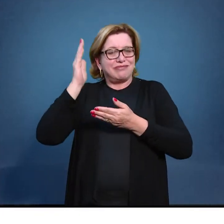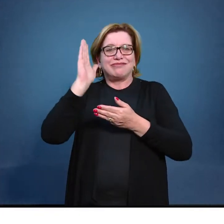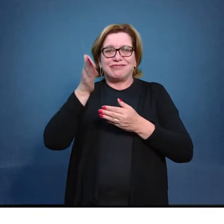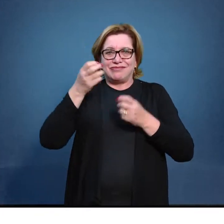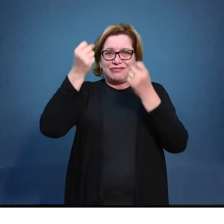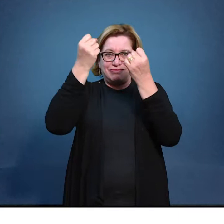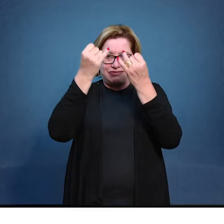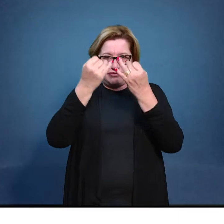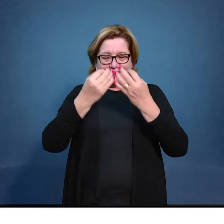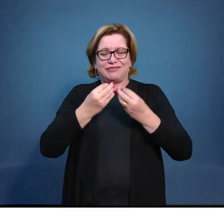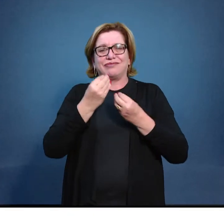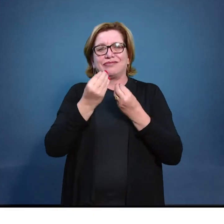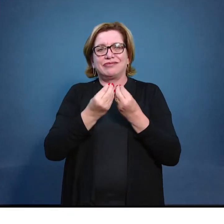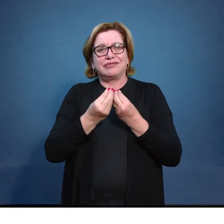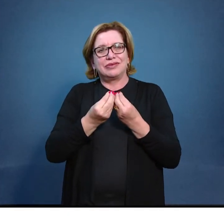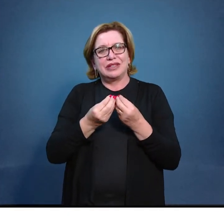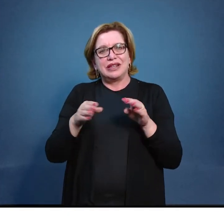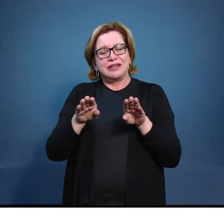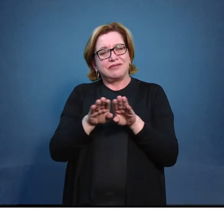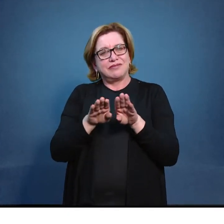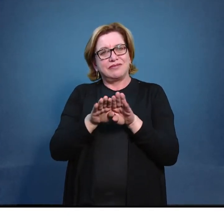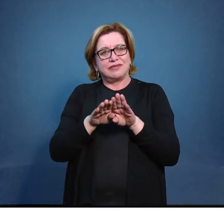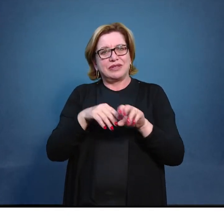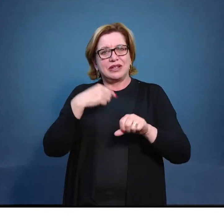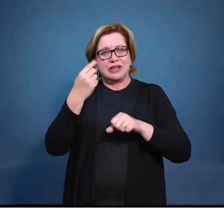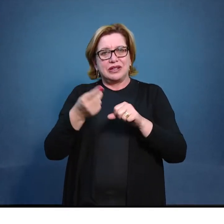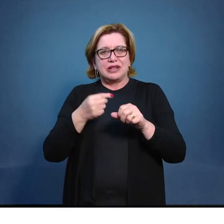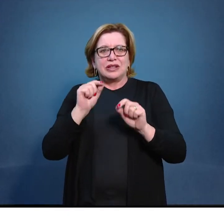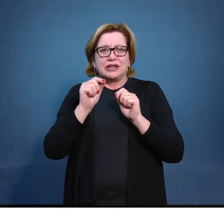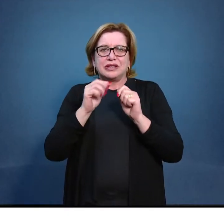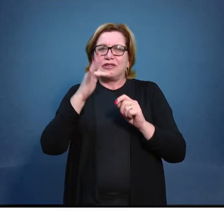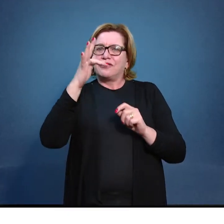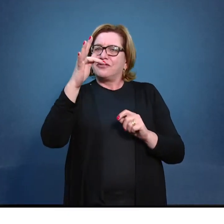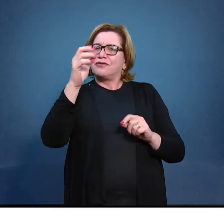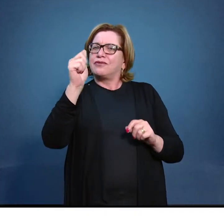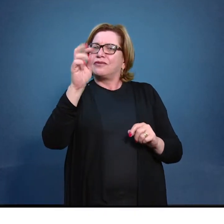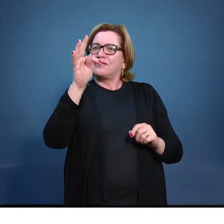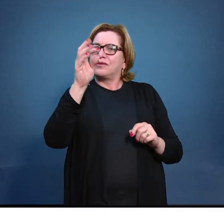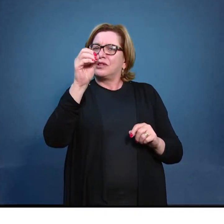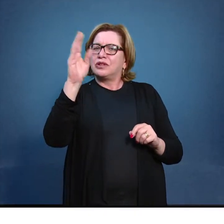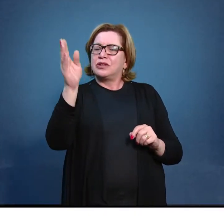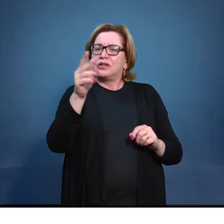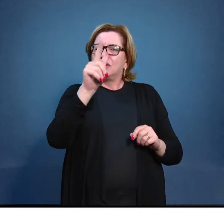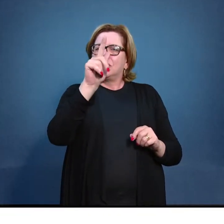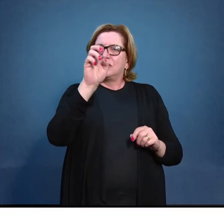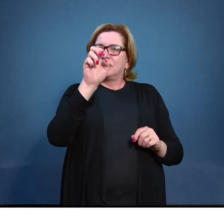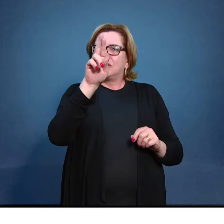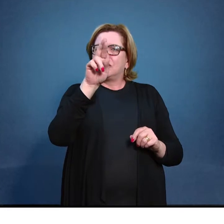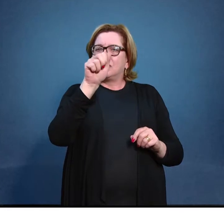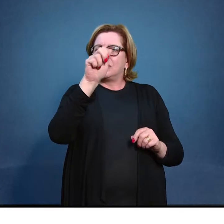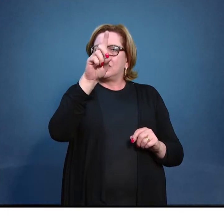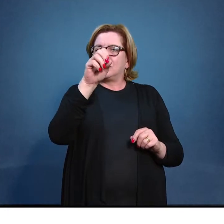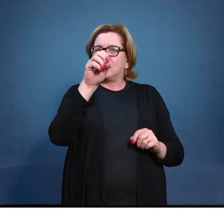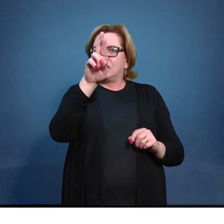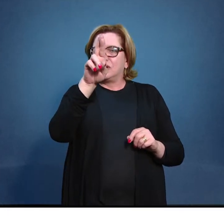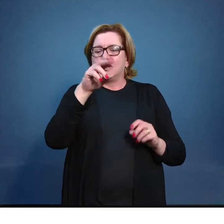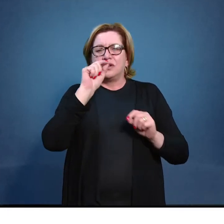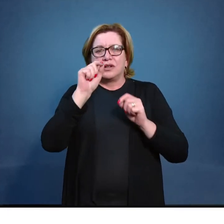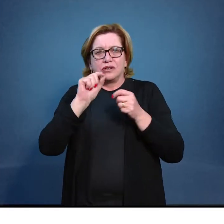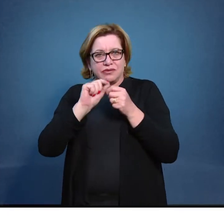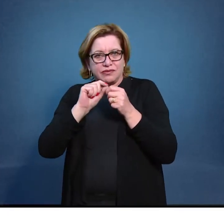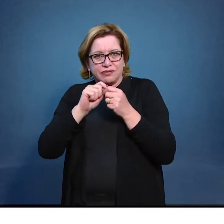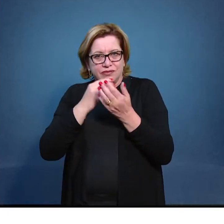anteriormente na definição de tributo. Também a ocorrência do fato gerador. Como o nome diz, o fato que gera o